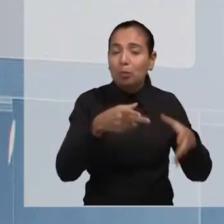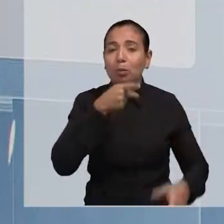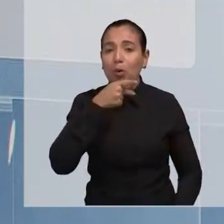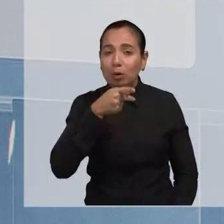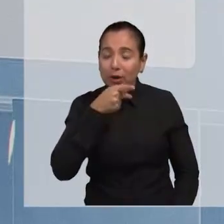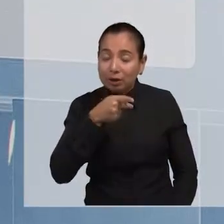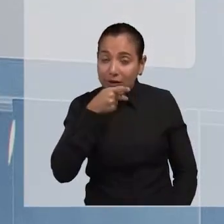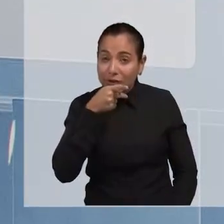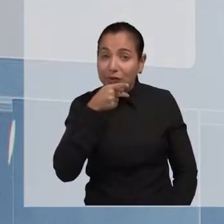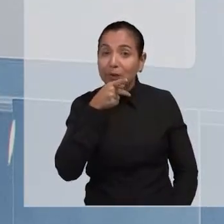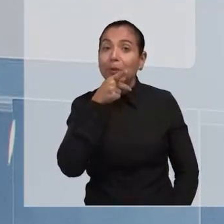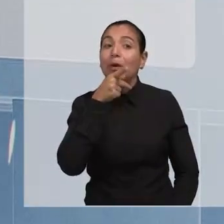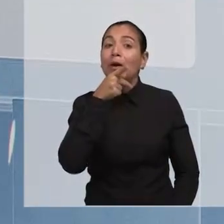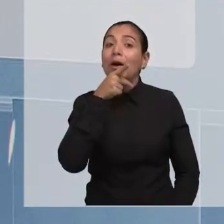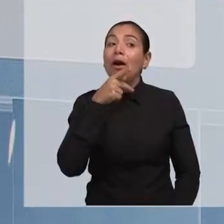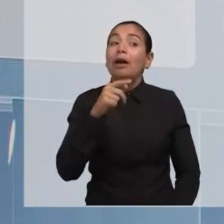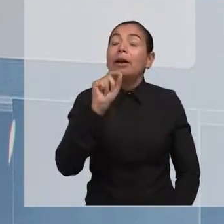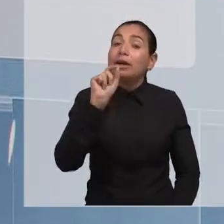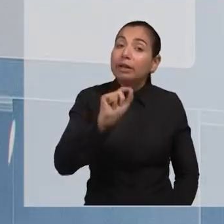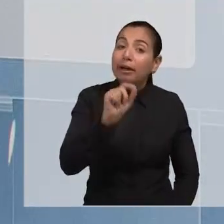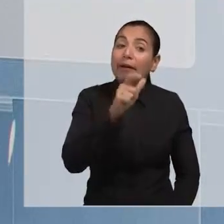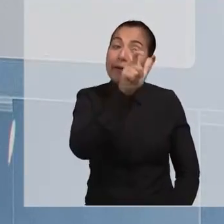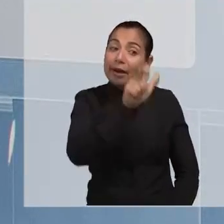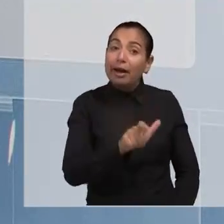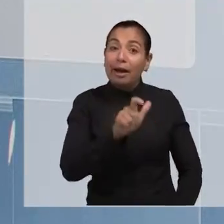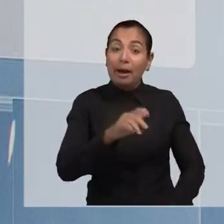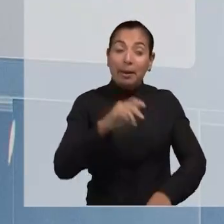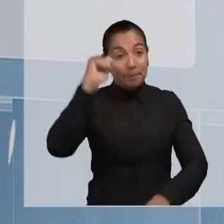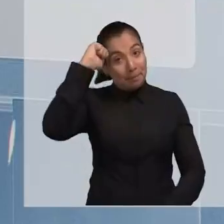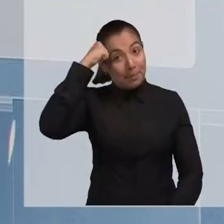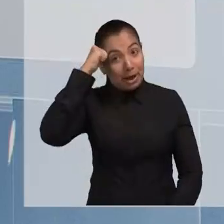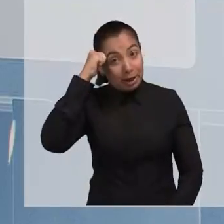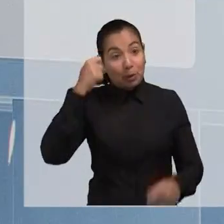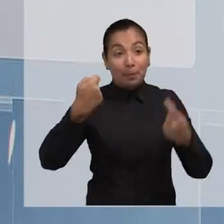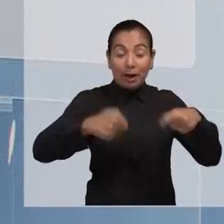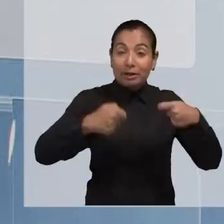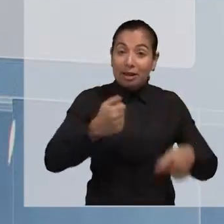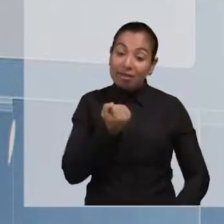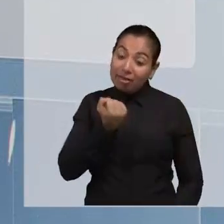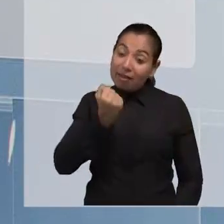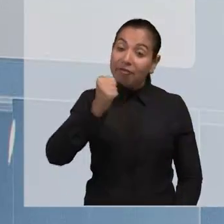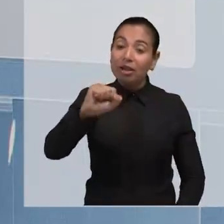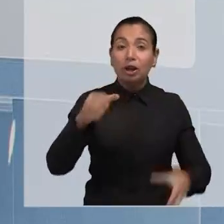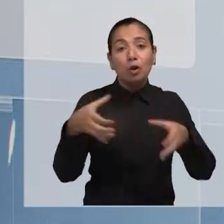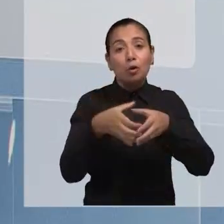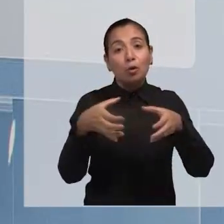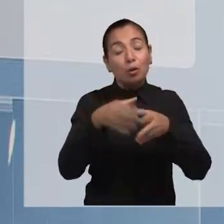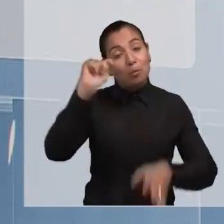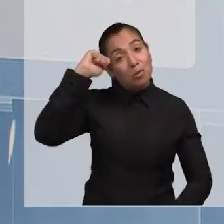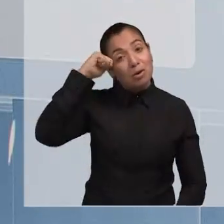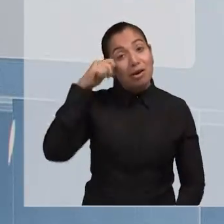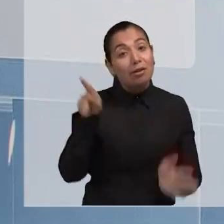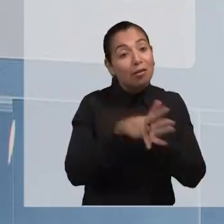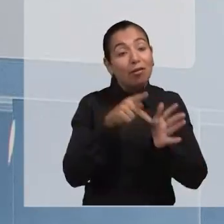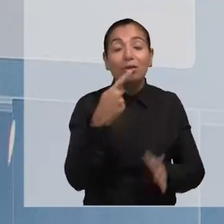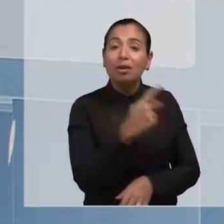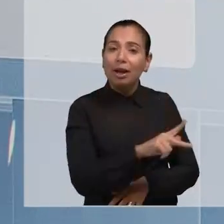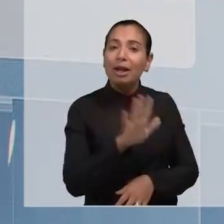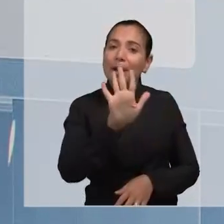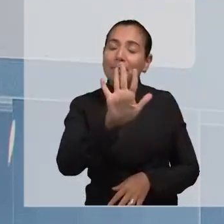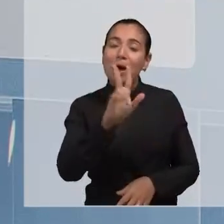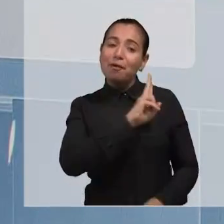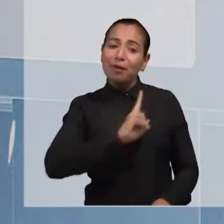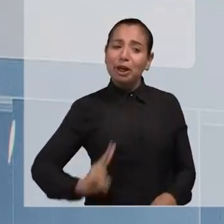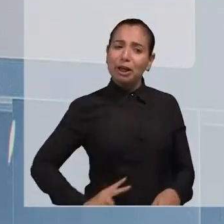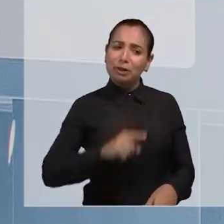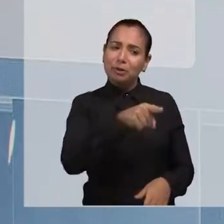Exatamente. Que ele, como negro, em vez de defender as causas dos negros, o vereador